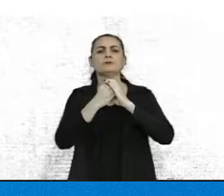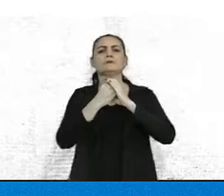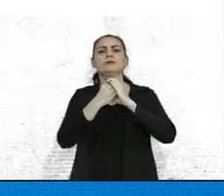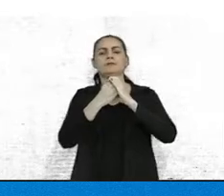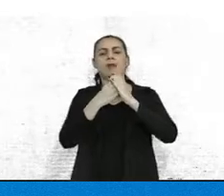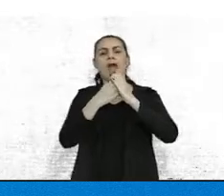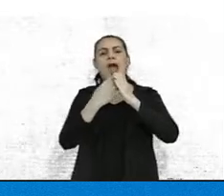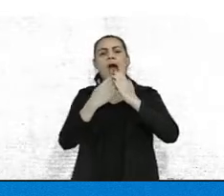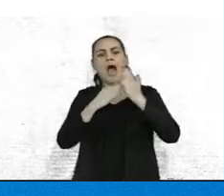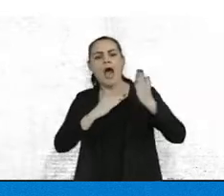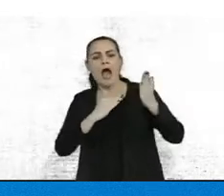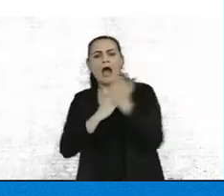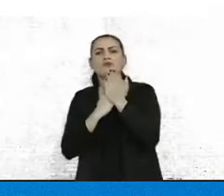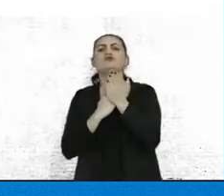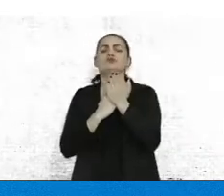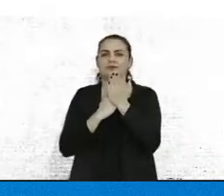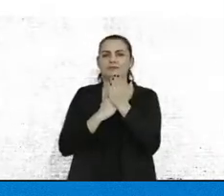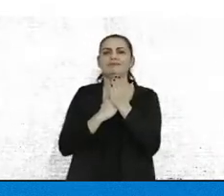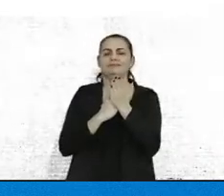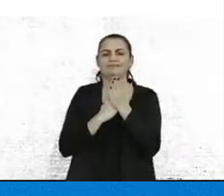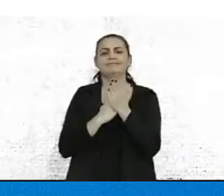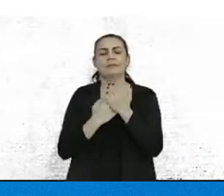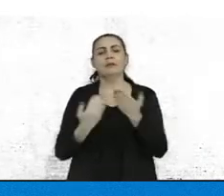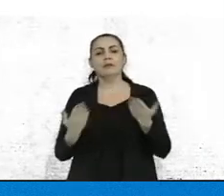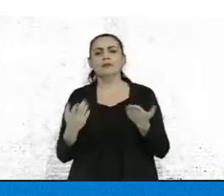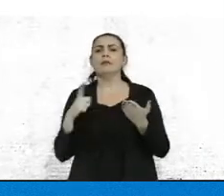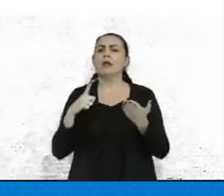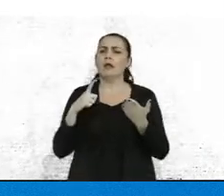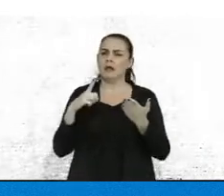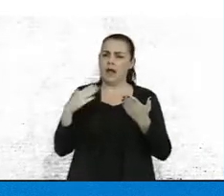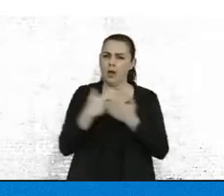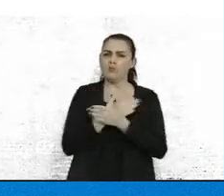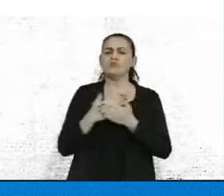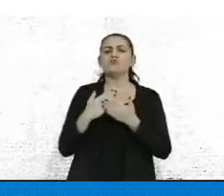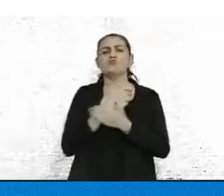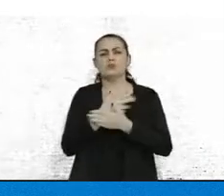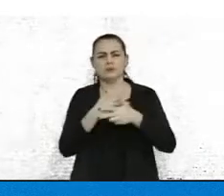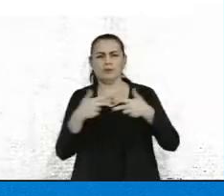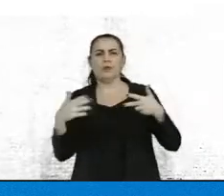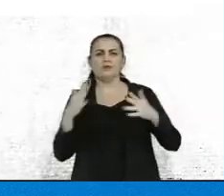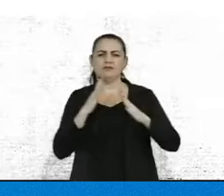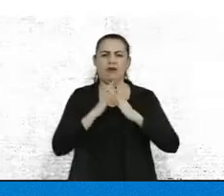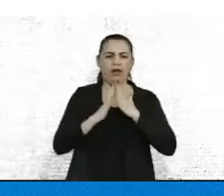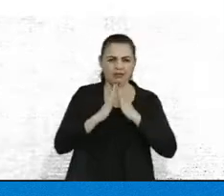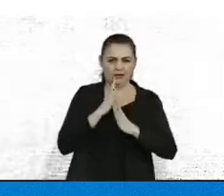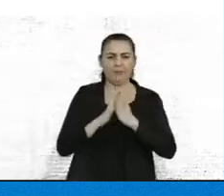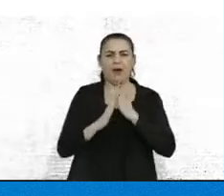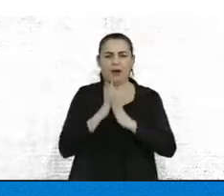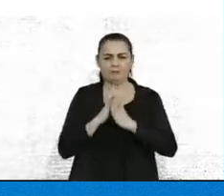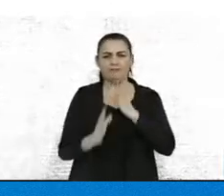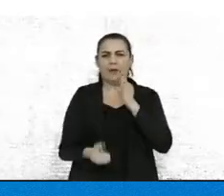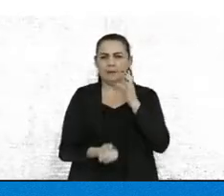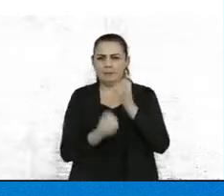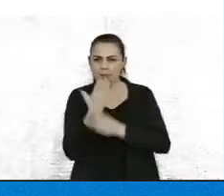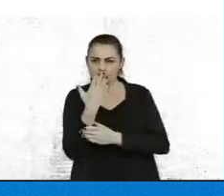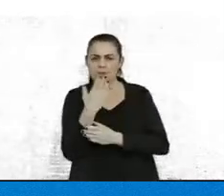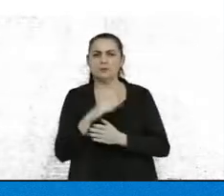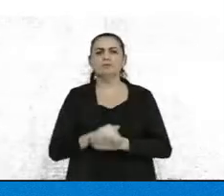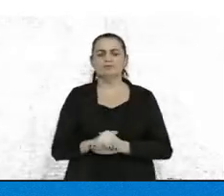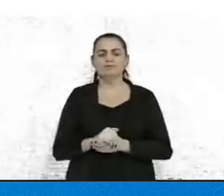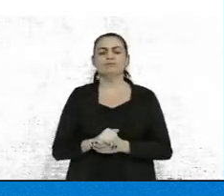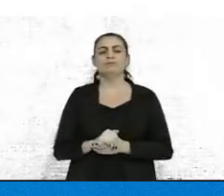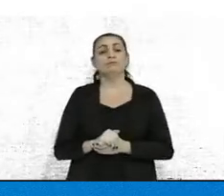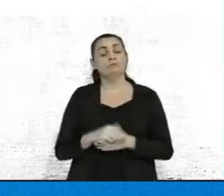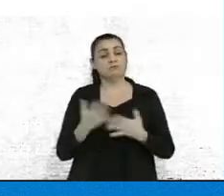às vezes, tem alguns fatores que interferem na ação dessas enzimas, tá? Que fatores são esses? Novamente, o estresse,